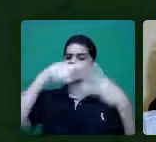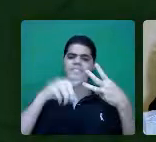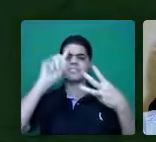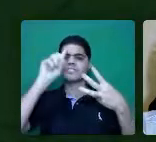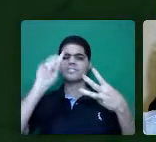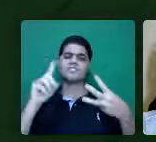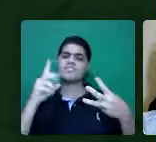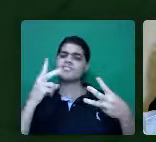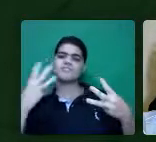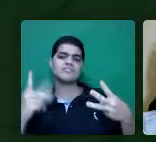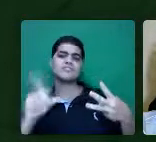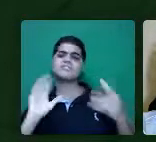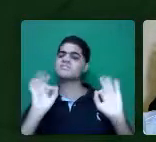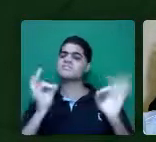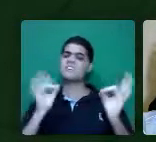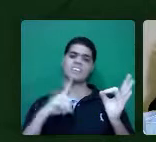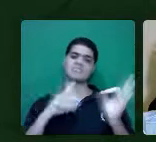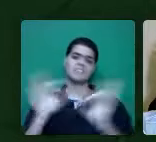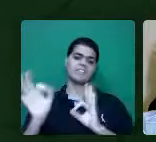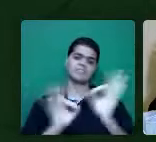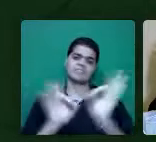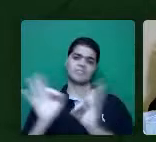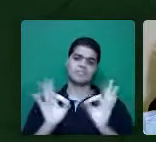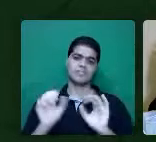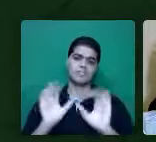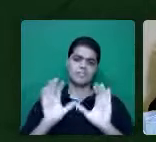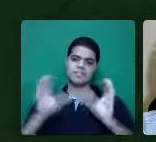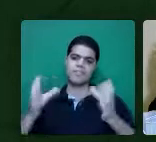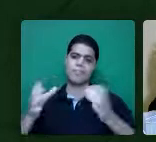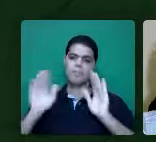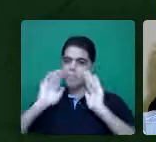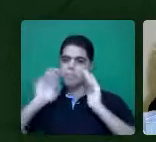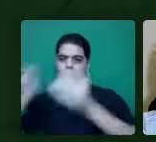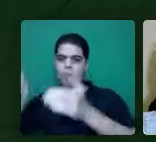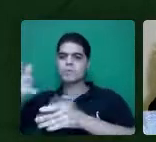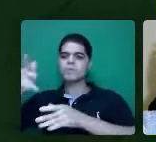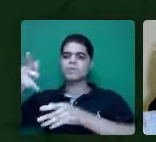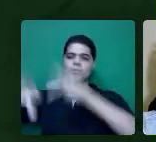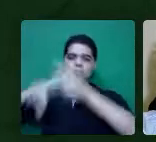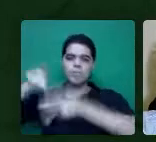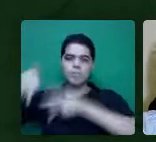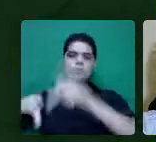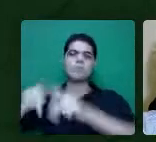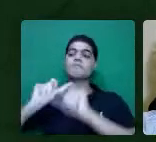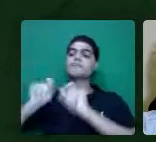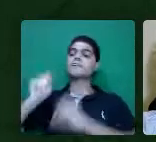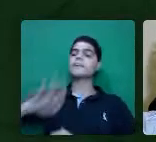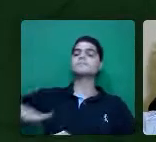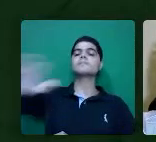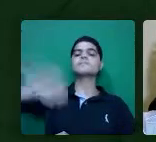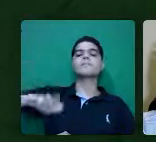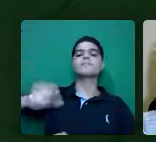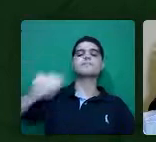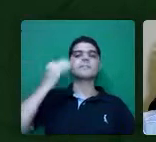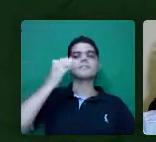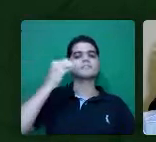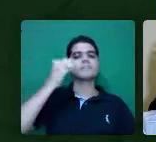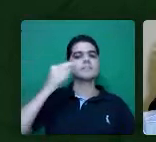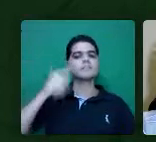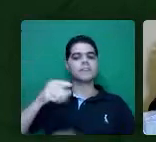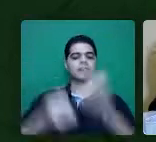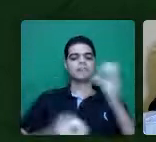no problema, na solução, com o público-alvo. Então, quem é a pessoa que vai se beneficiar dessa solução que vocês estão criando? Então, a